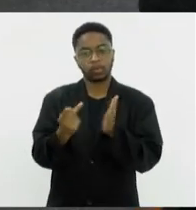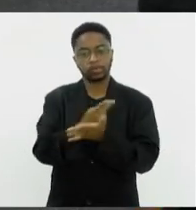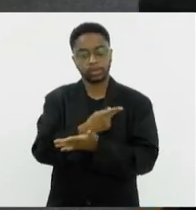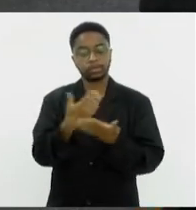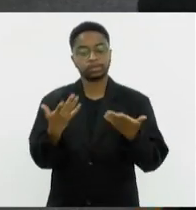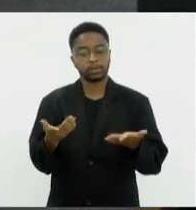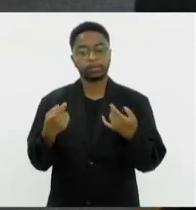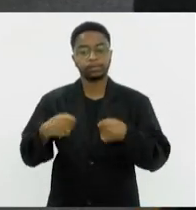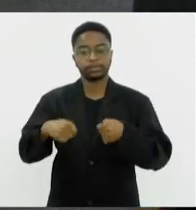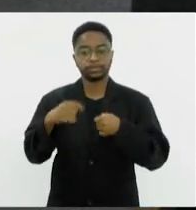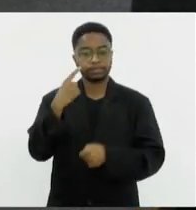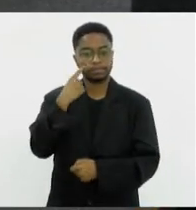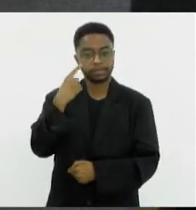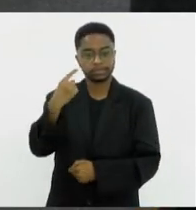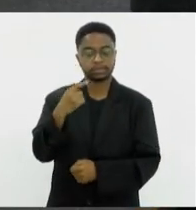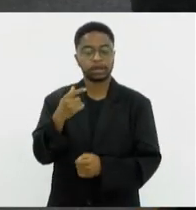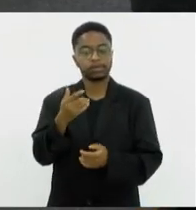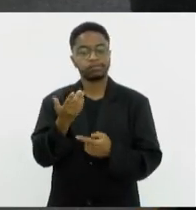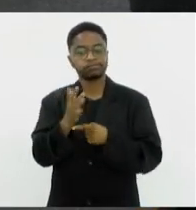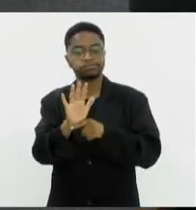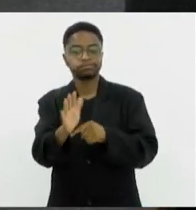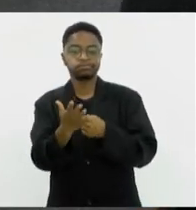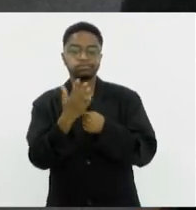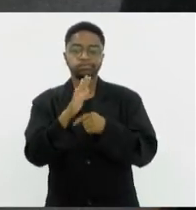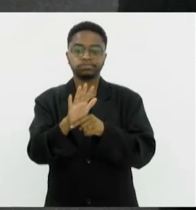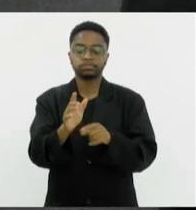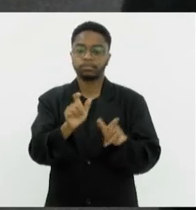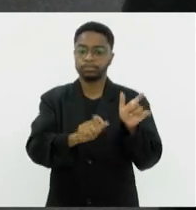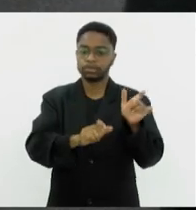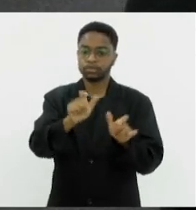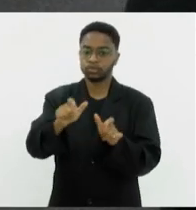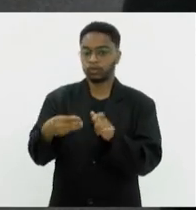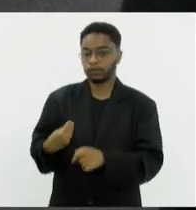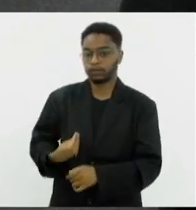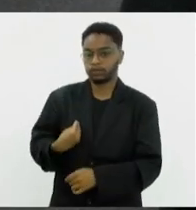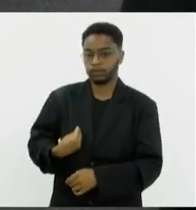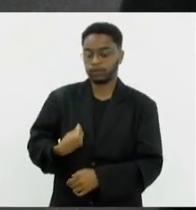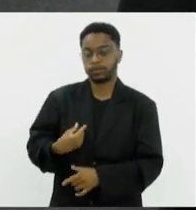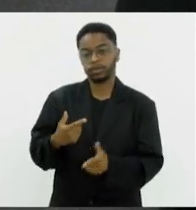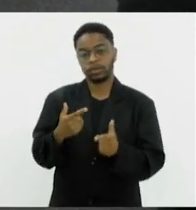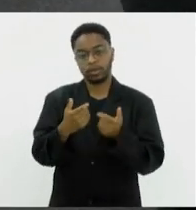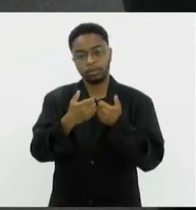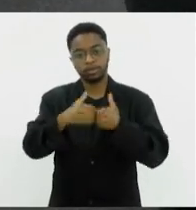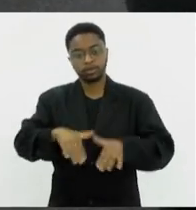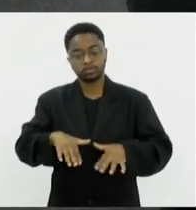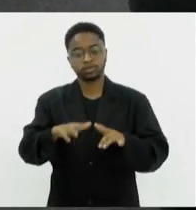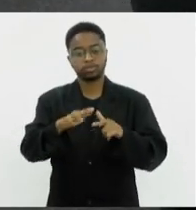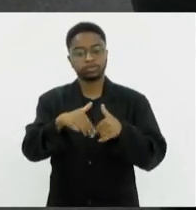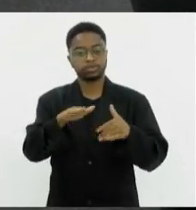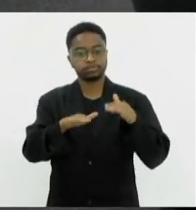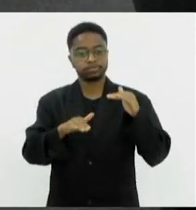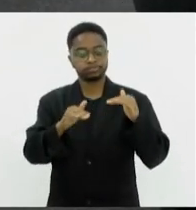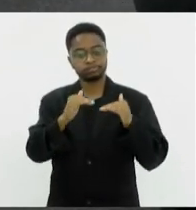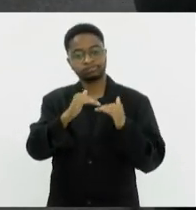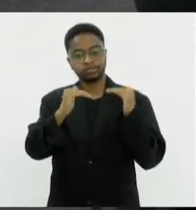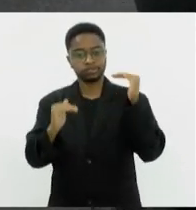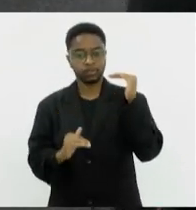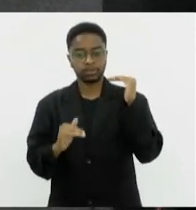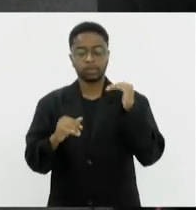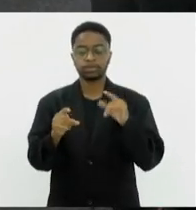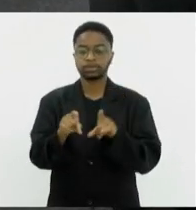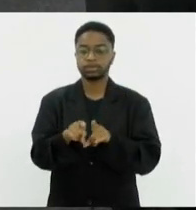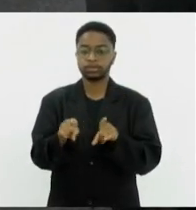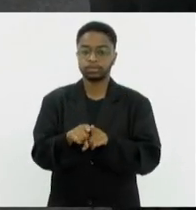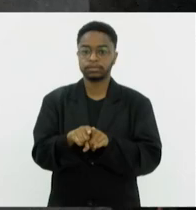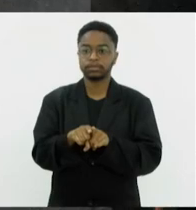numa cooperação entre aqueles e aquelas que vivem as mazelas das desigualdades, mas também